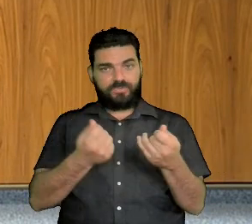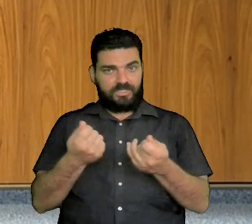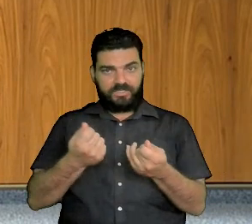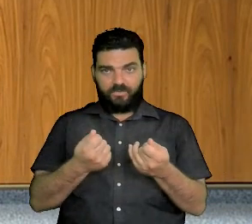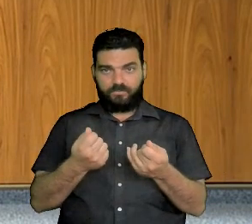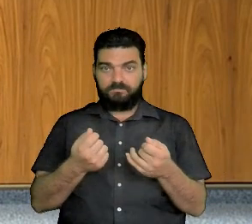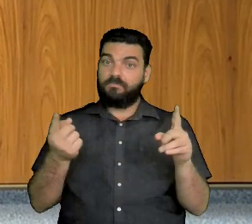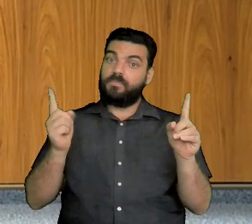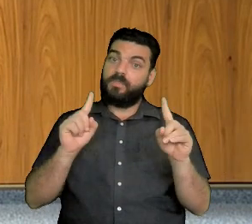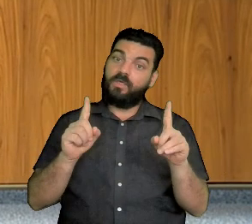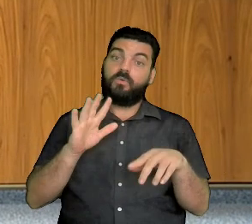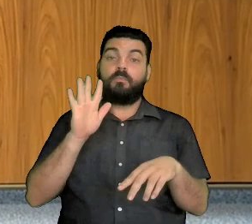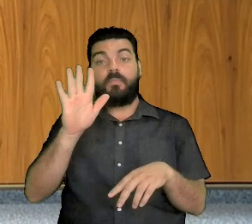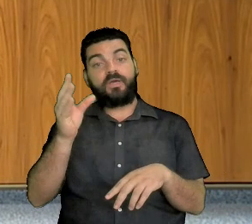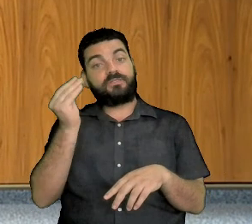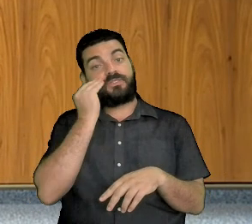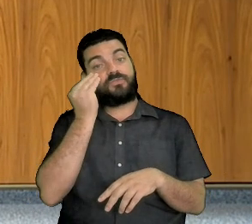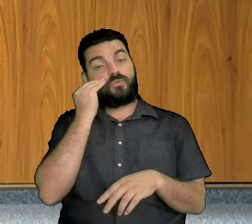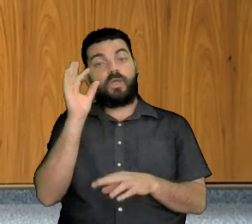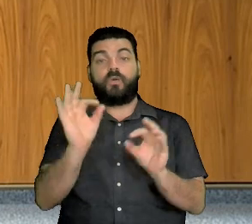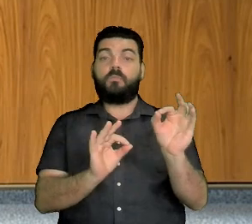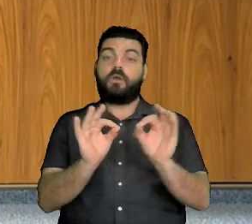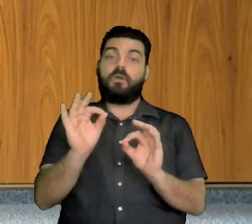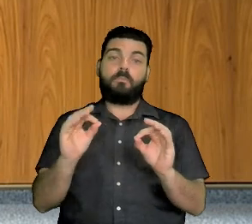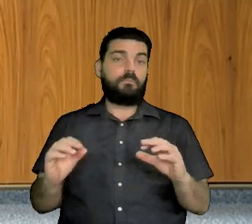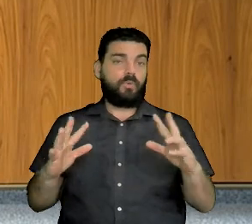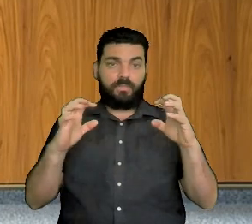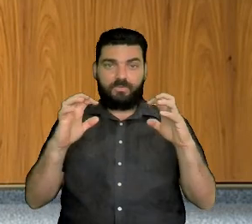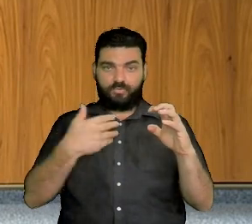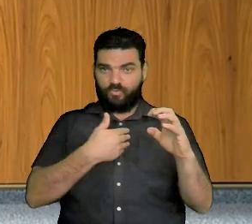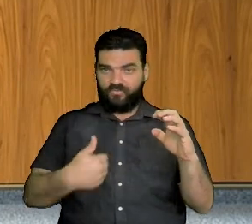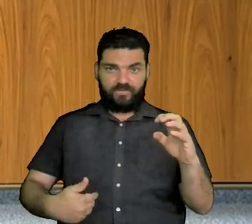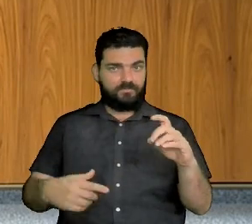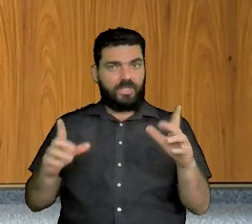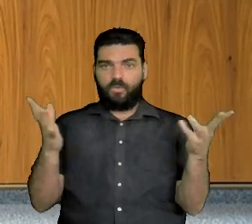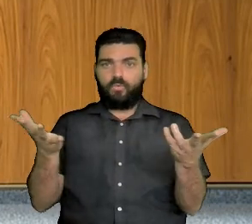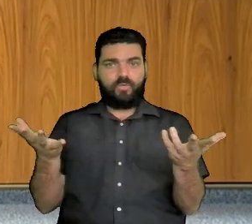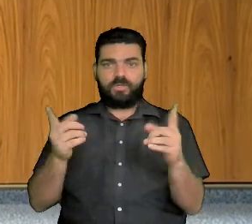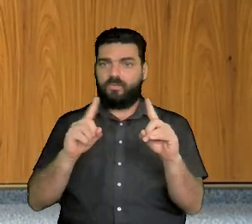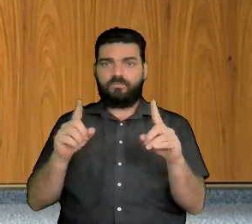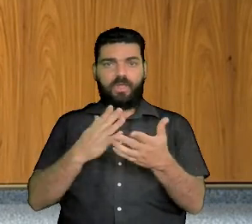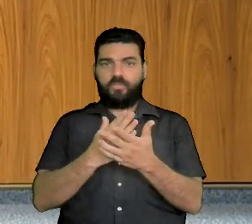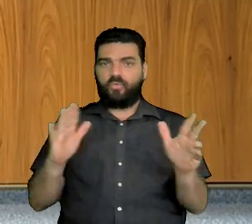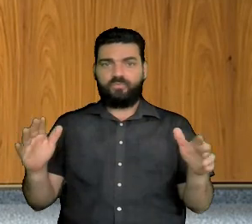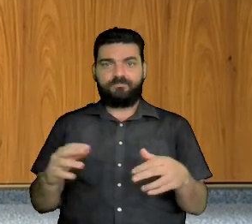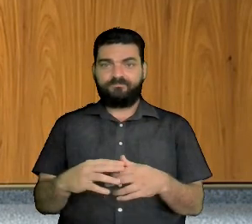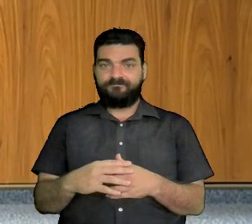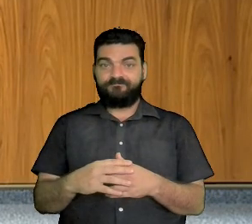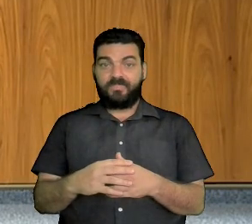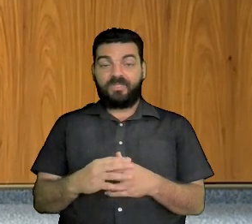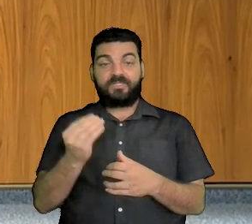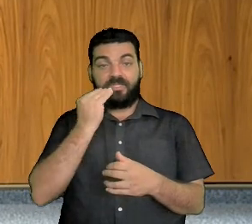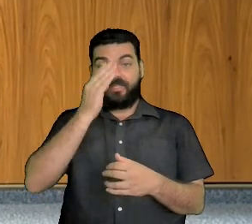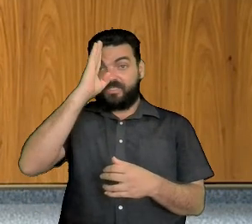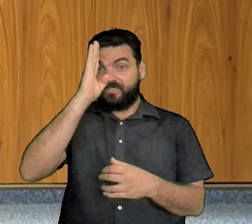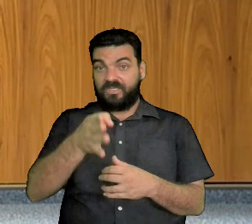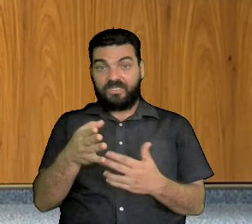Então, isso não é propriamente uma conciliação, mas é uma forma de resolução de conflito com o poder